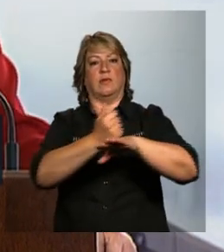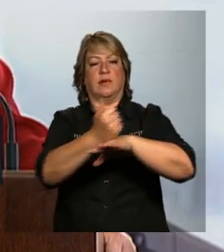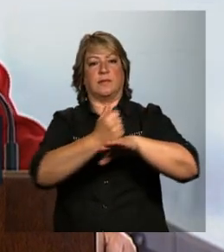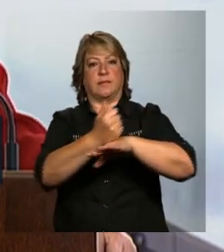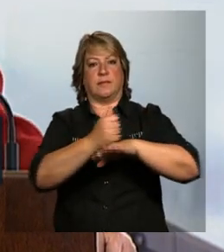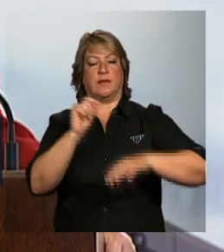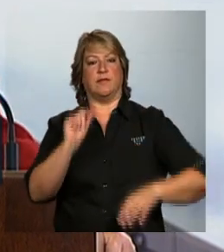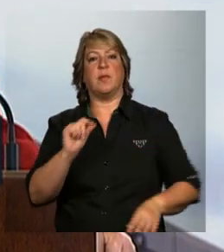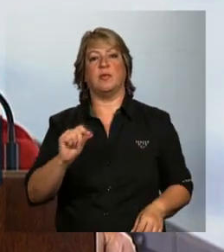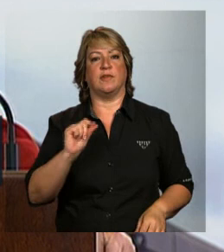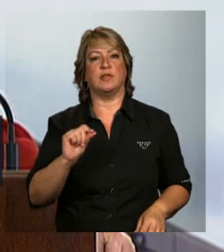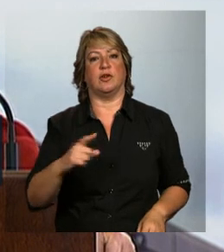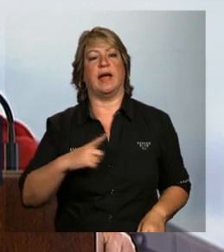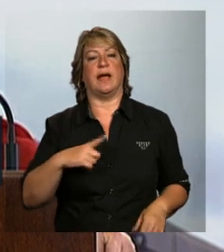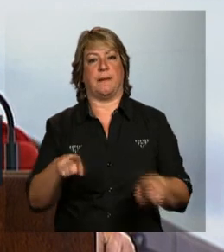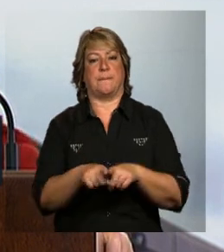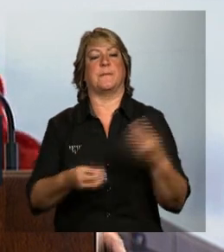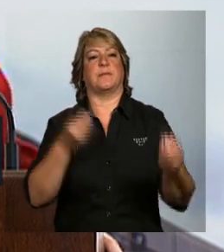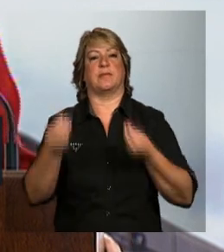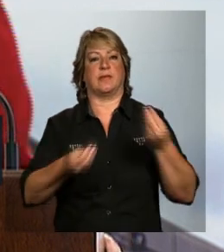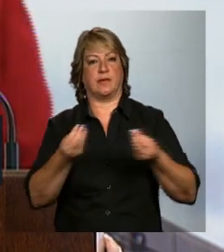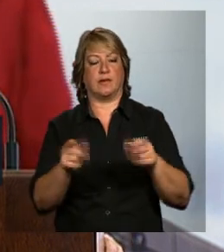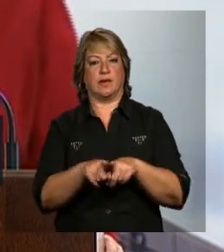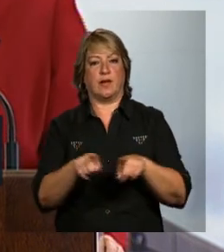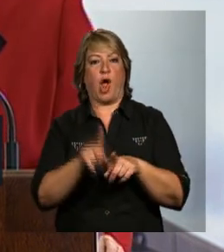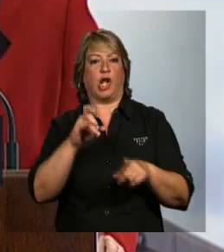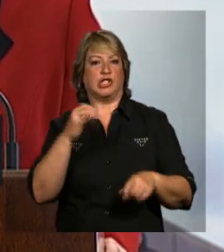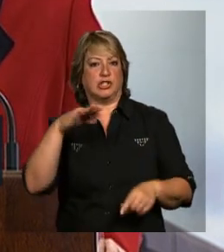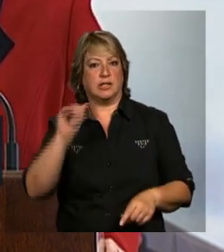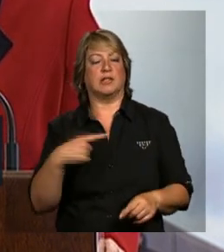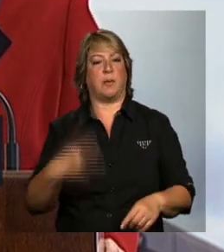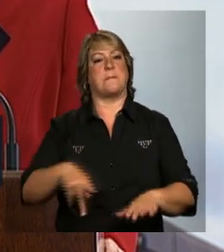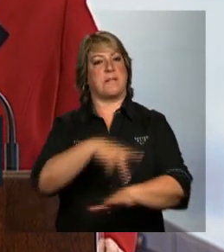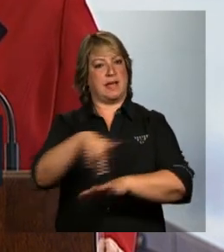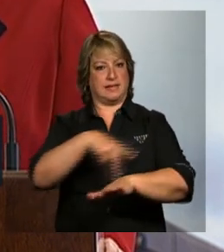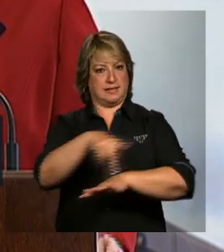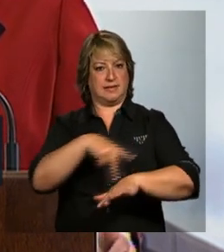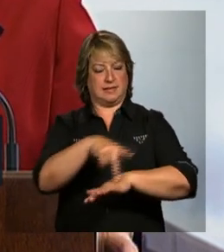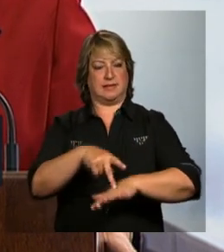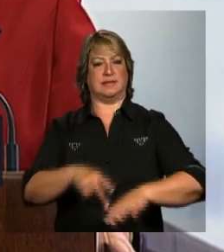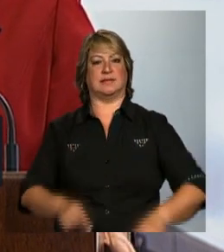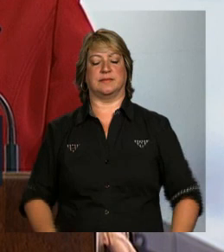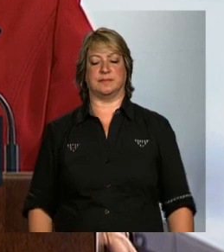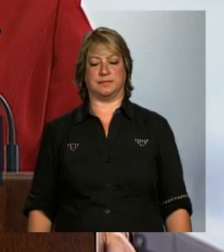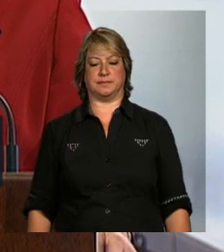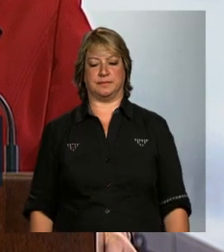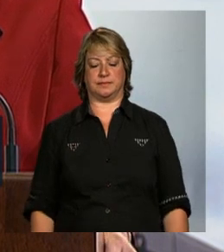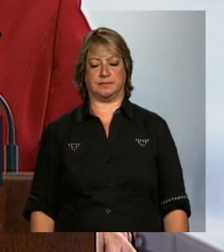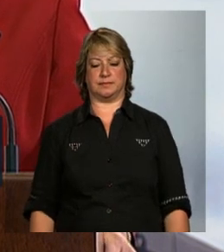tanto na qualidade como na integração da logística do país e nós